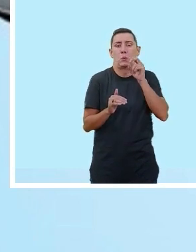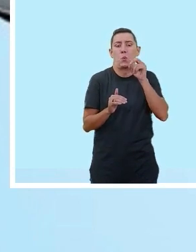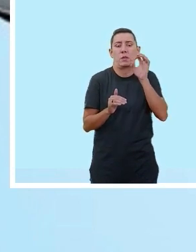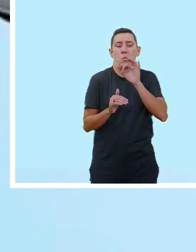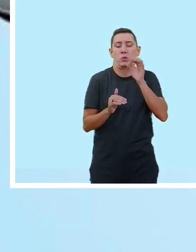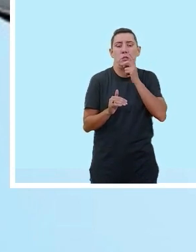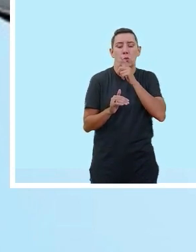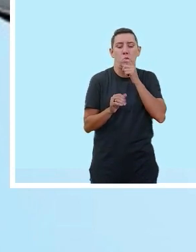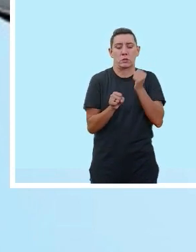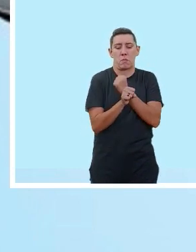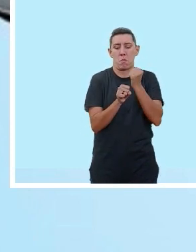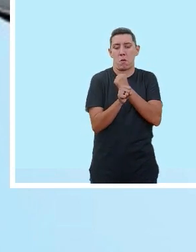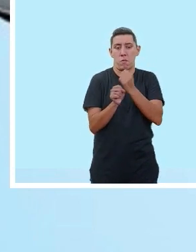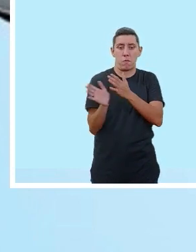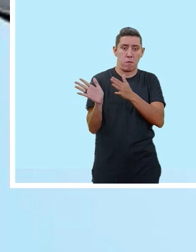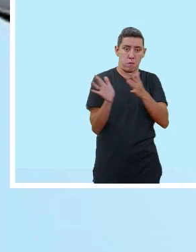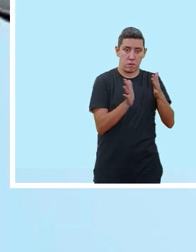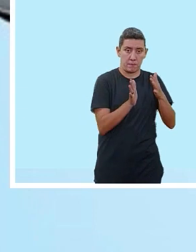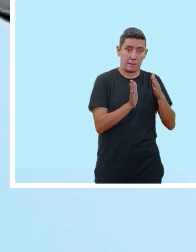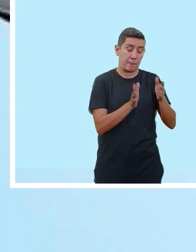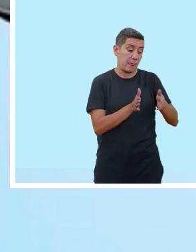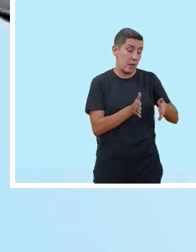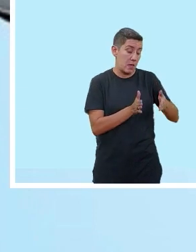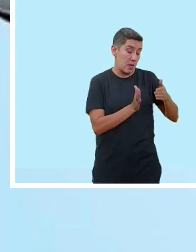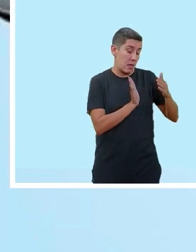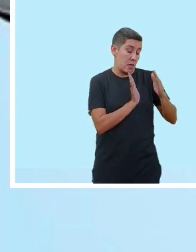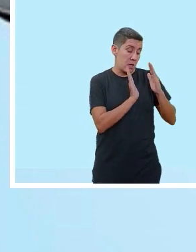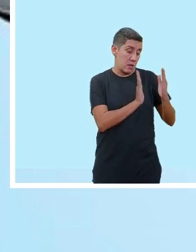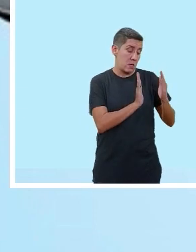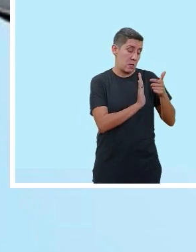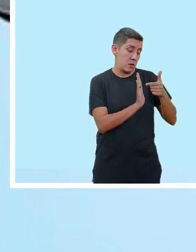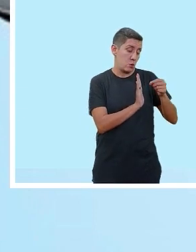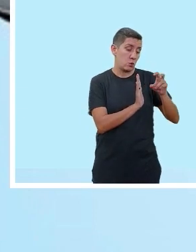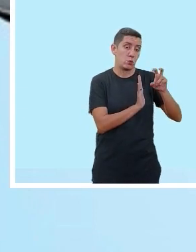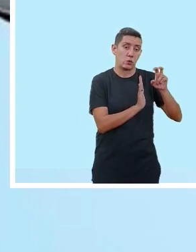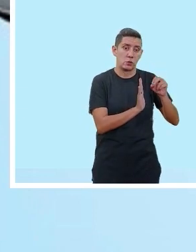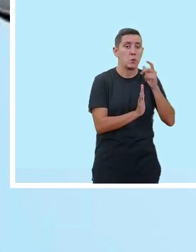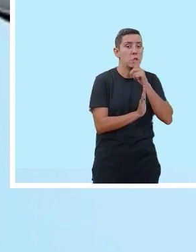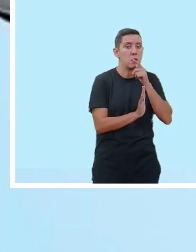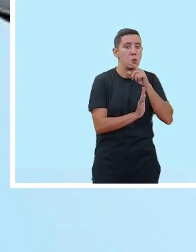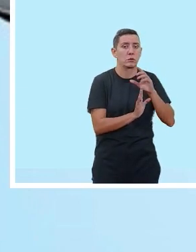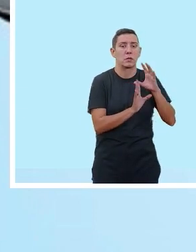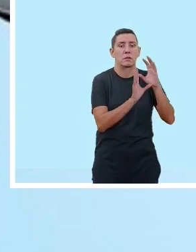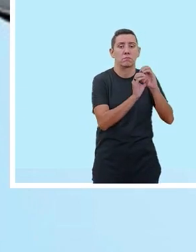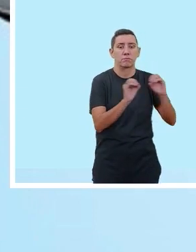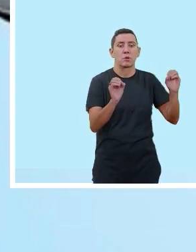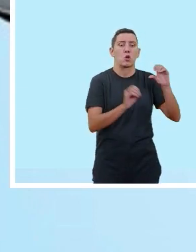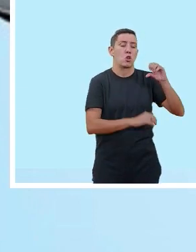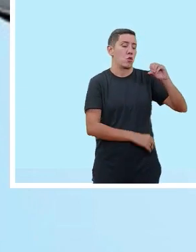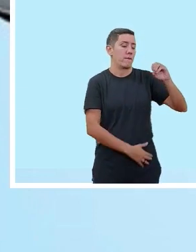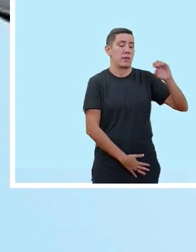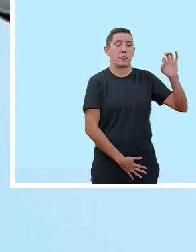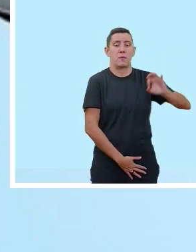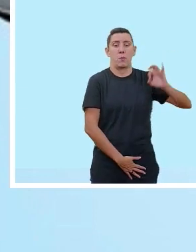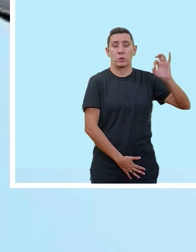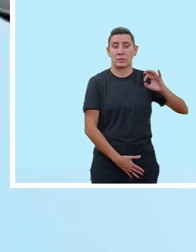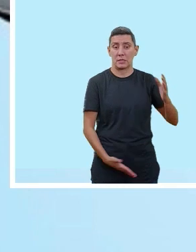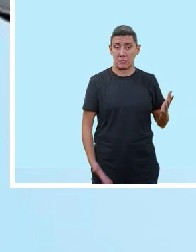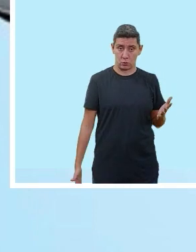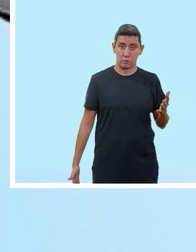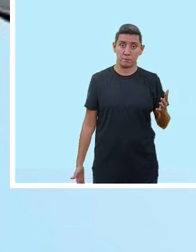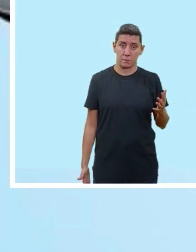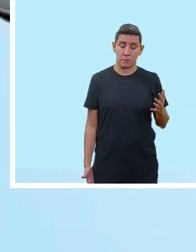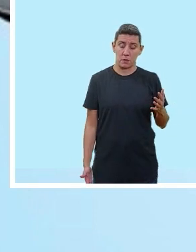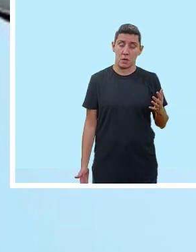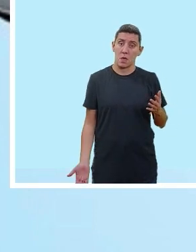2050, 85% dos edifícios a gente deverá atingir a neutralidade de carbono. Então, realmente, a gente vai ter uma